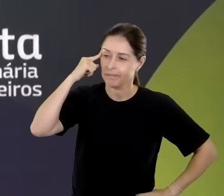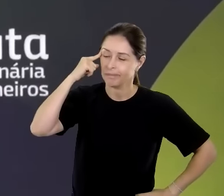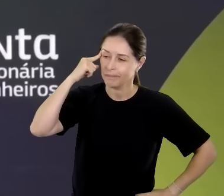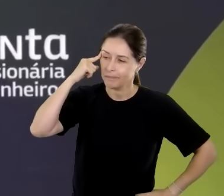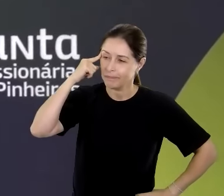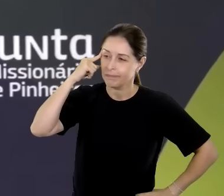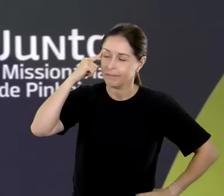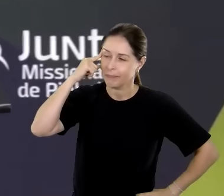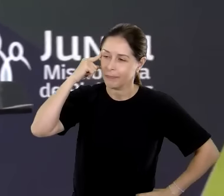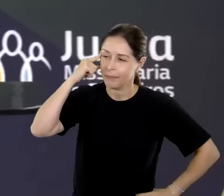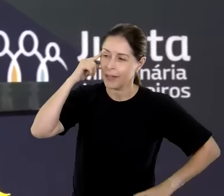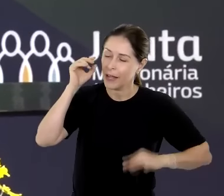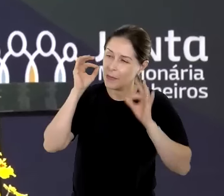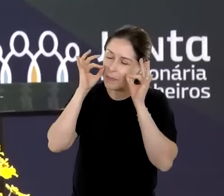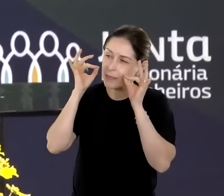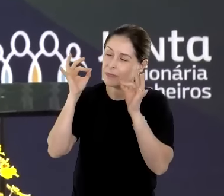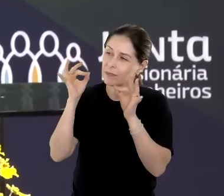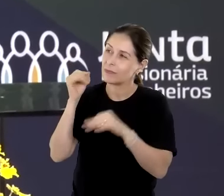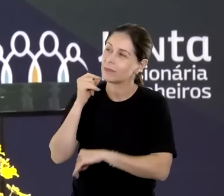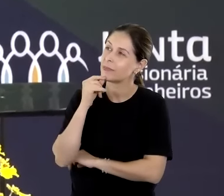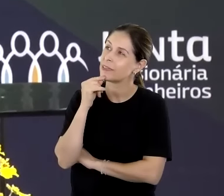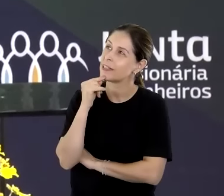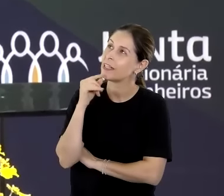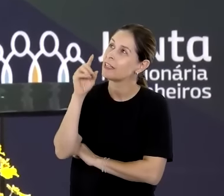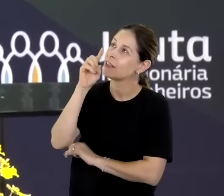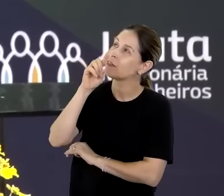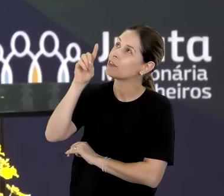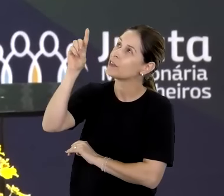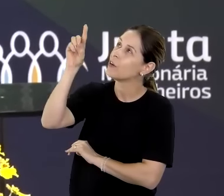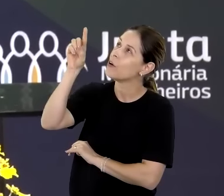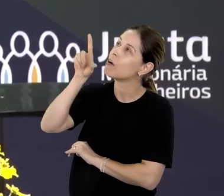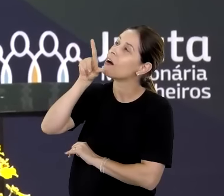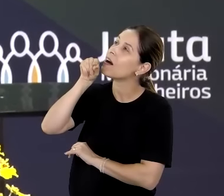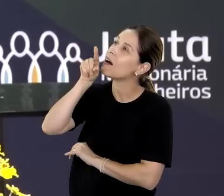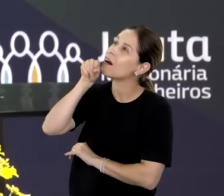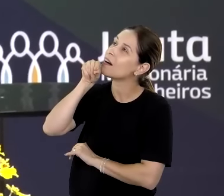Se você observar as aves dos céus, você escuta um sermão.